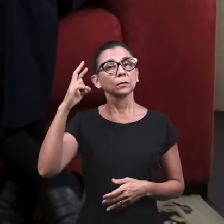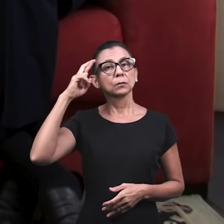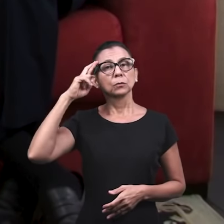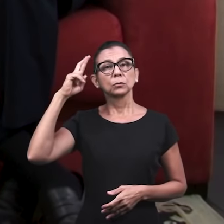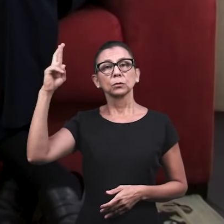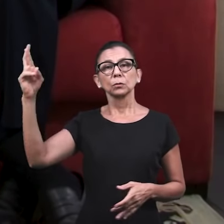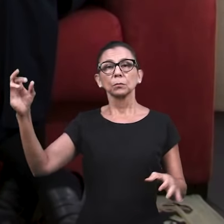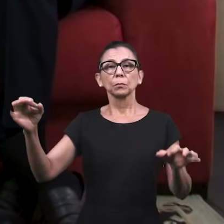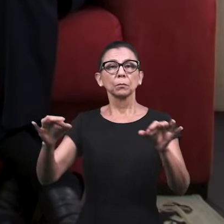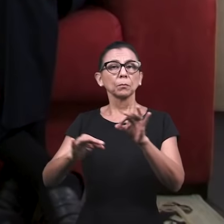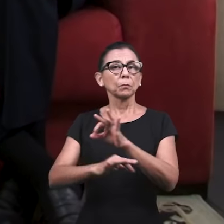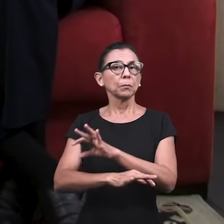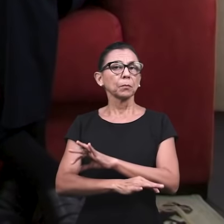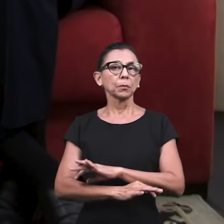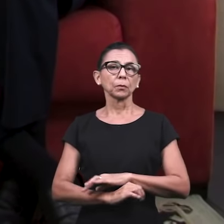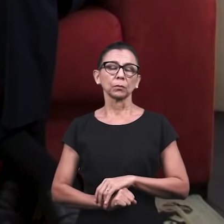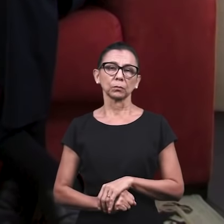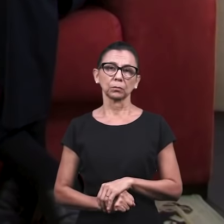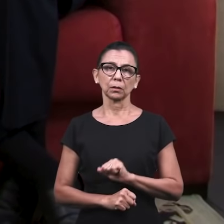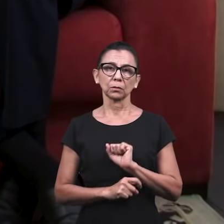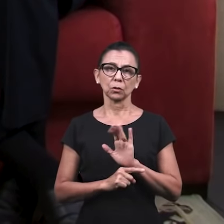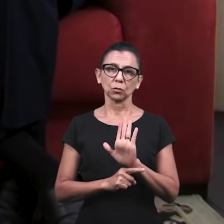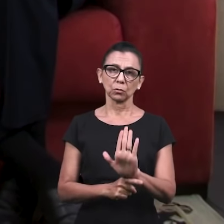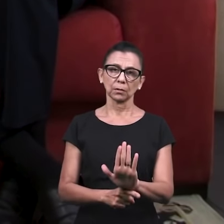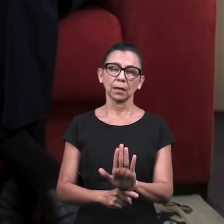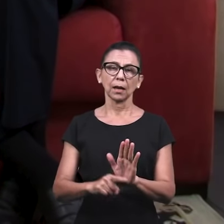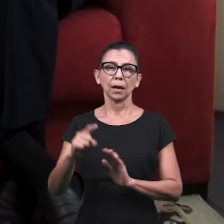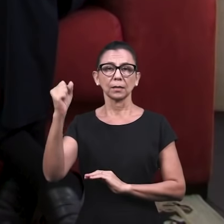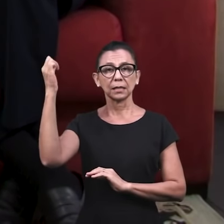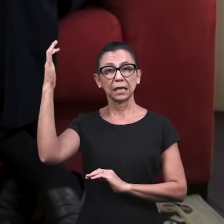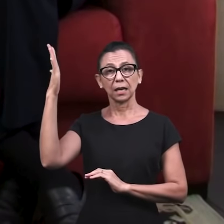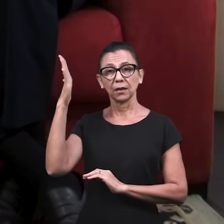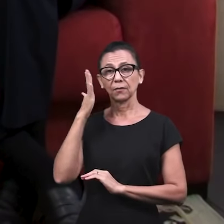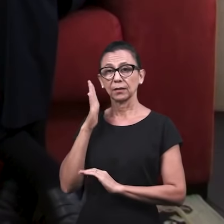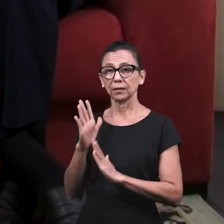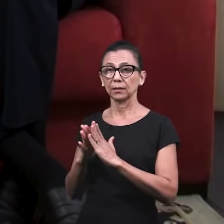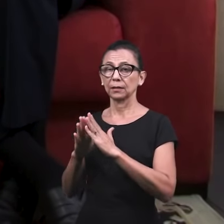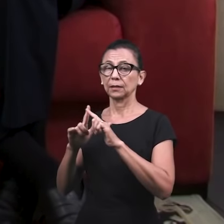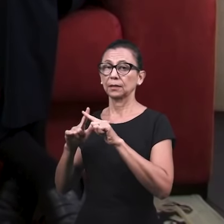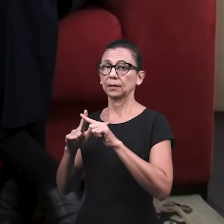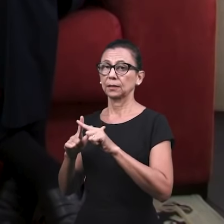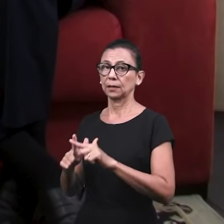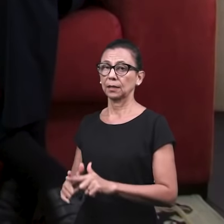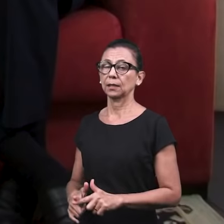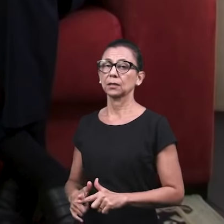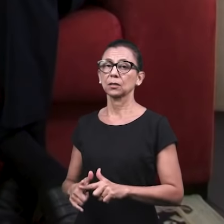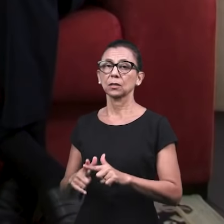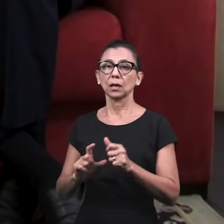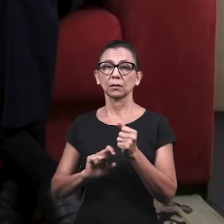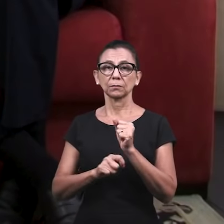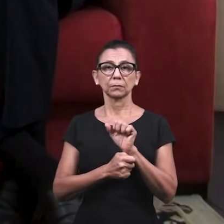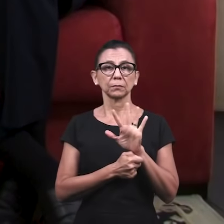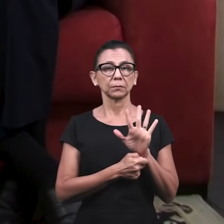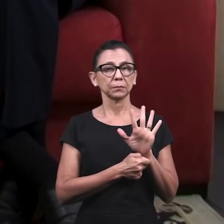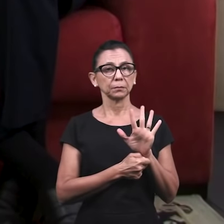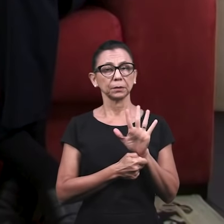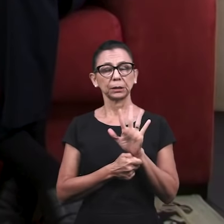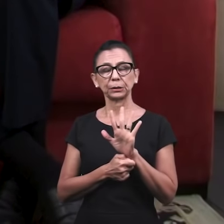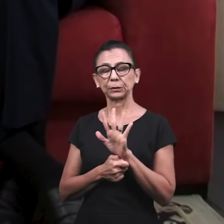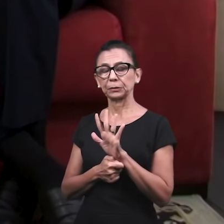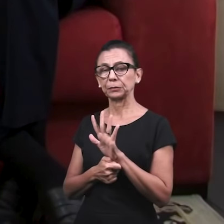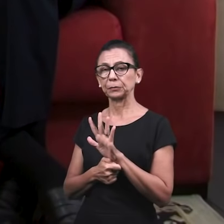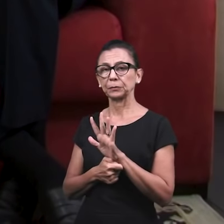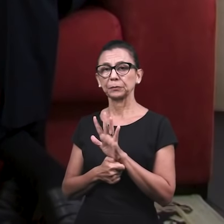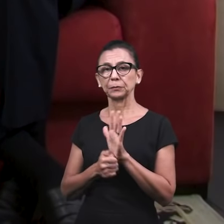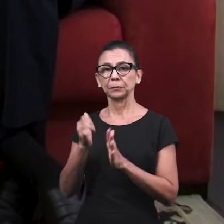o Senhor está pronto a se revelar à sua igreja, pronto a descortinar os seus mistérios e